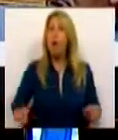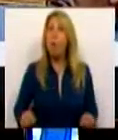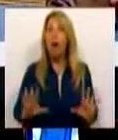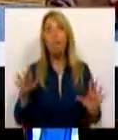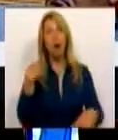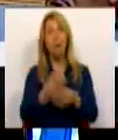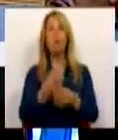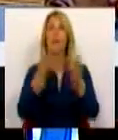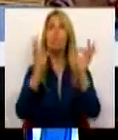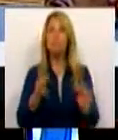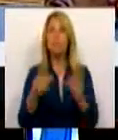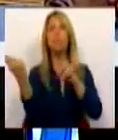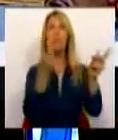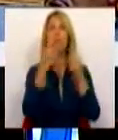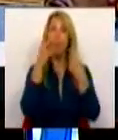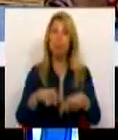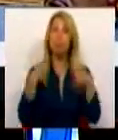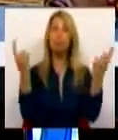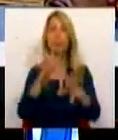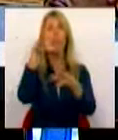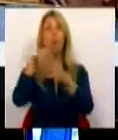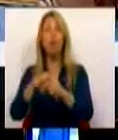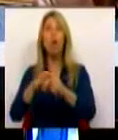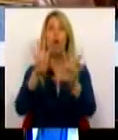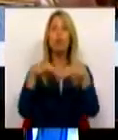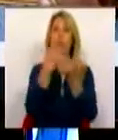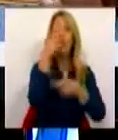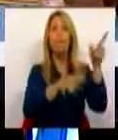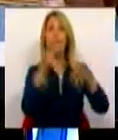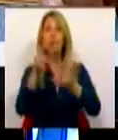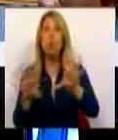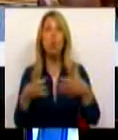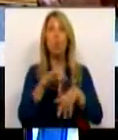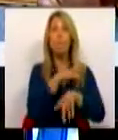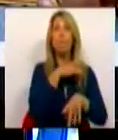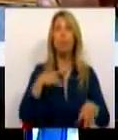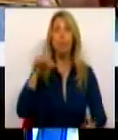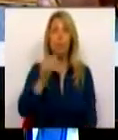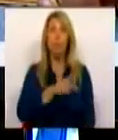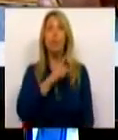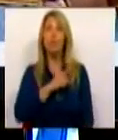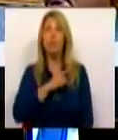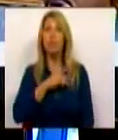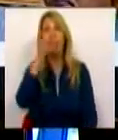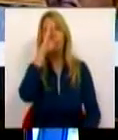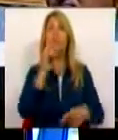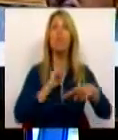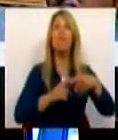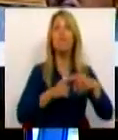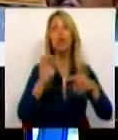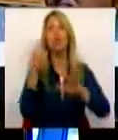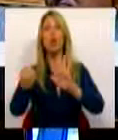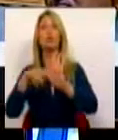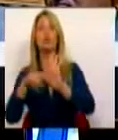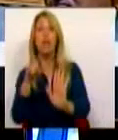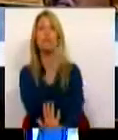um amplo debate público que envolva a sociedade civil, a comunidade médica e a universidade sobre as vantagens da vacinação e desvantagens da